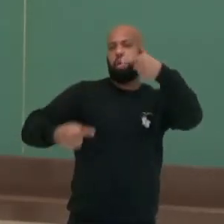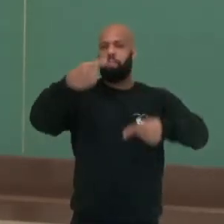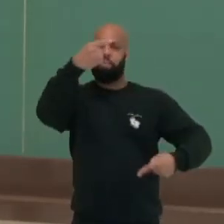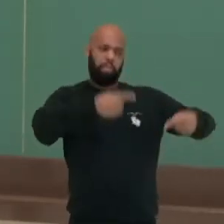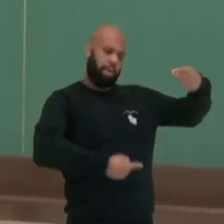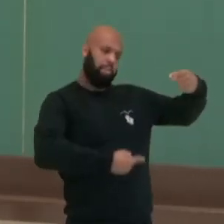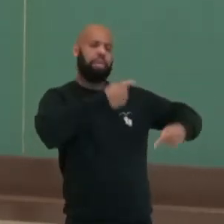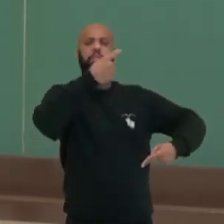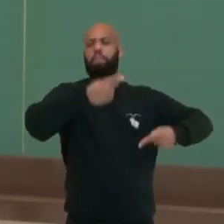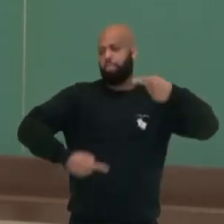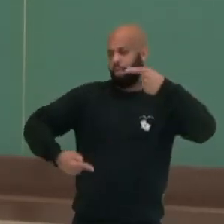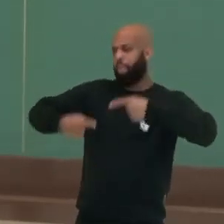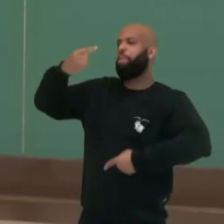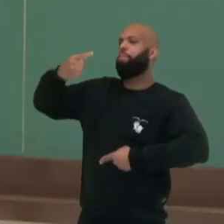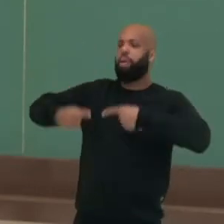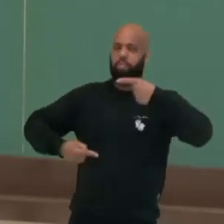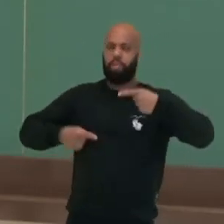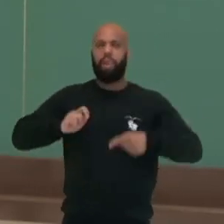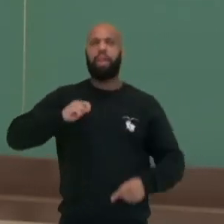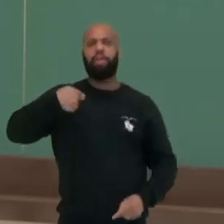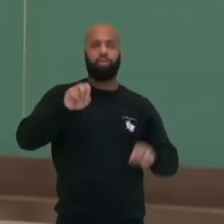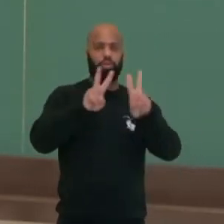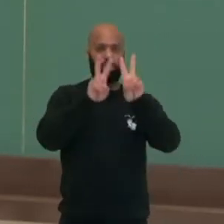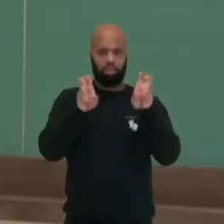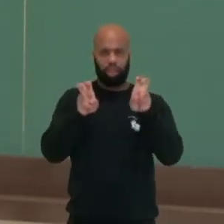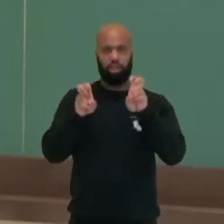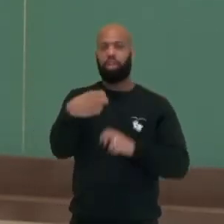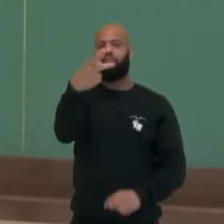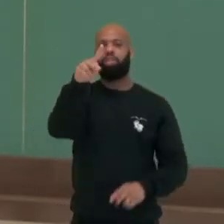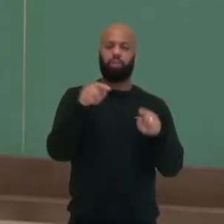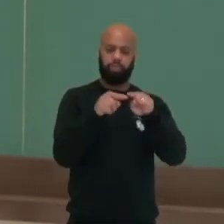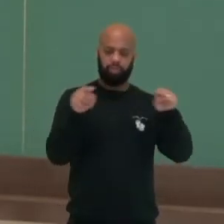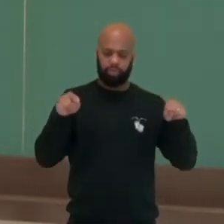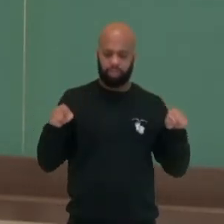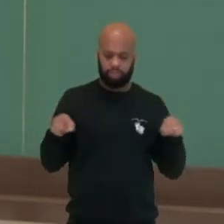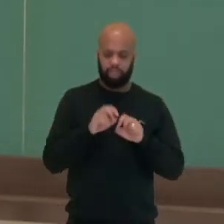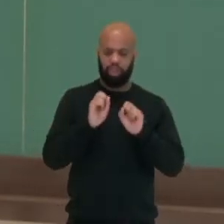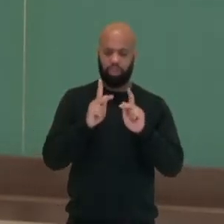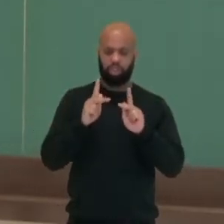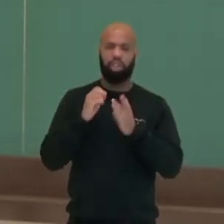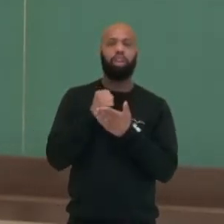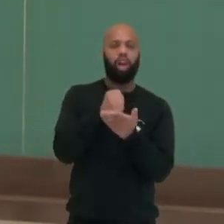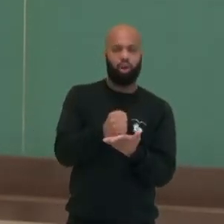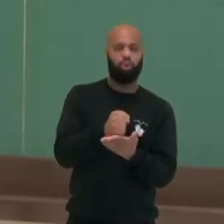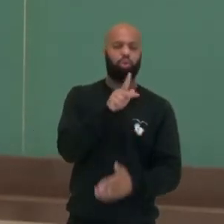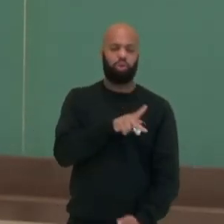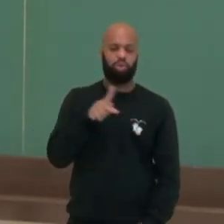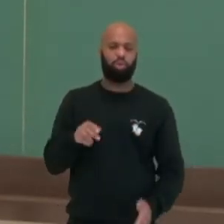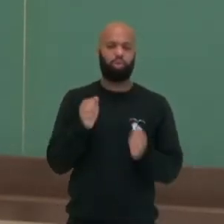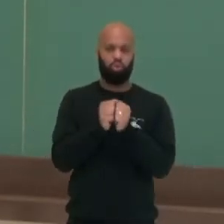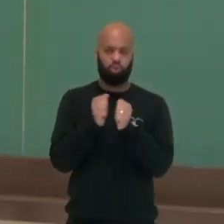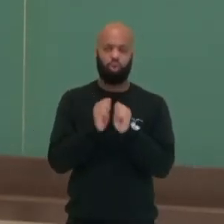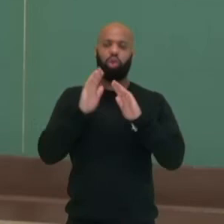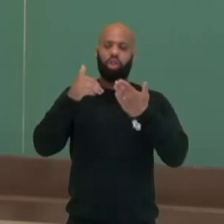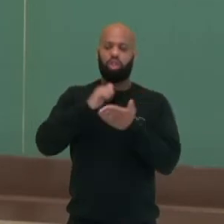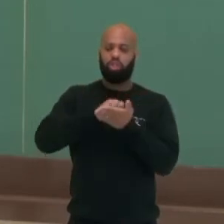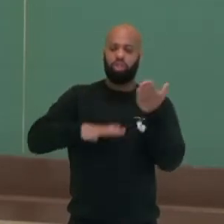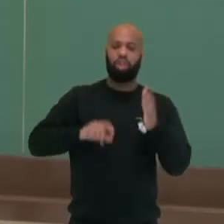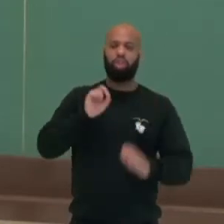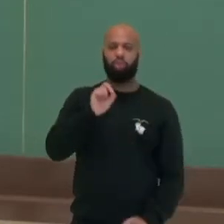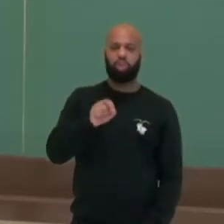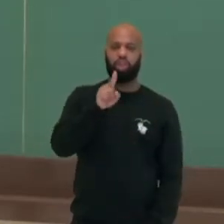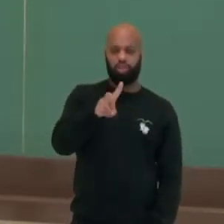sobre esse assunto na turma, tá? Daí com a ajuda do professor. Então a atividade é você